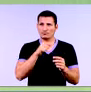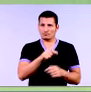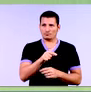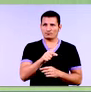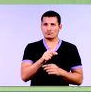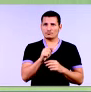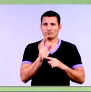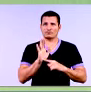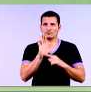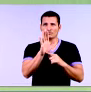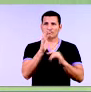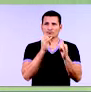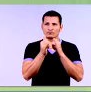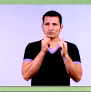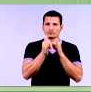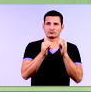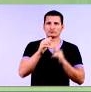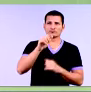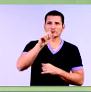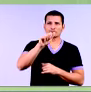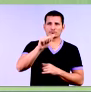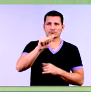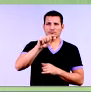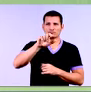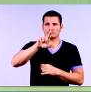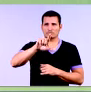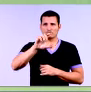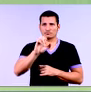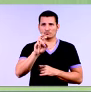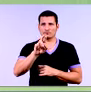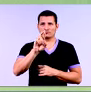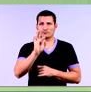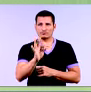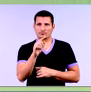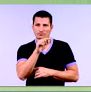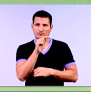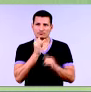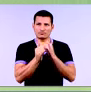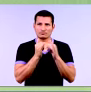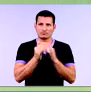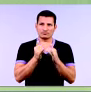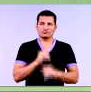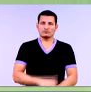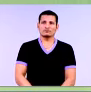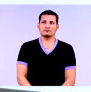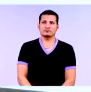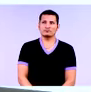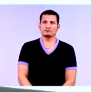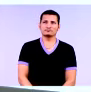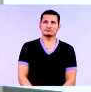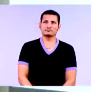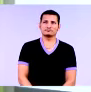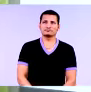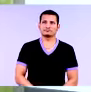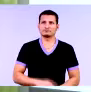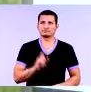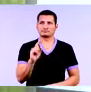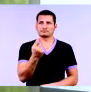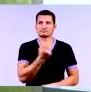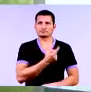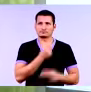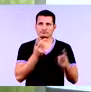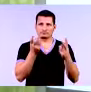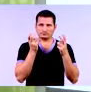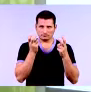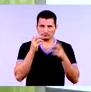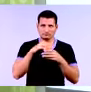essa informação. Olha lá, eu estou dando um alerta nessa informação. Nós percebemos que com o conteúdo